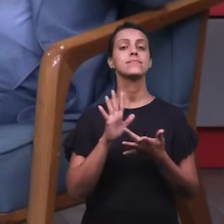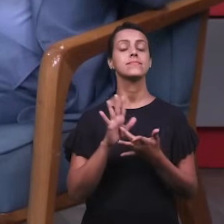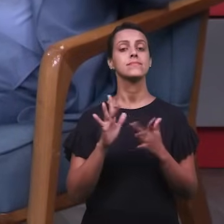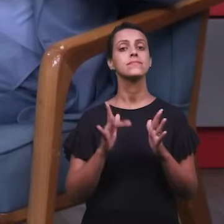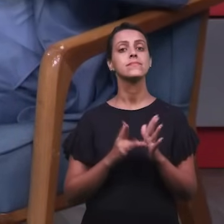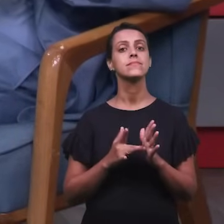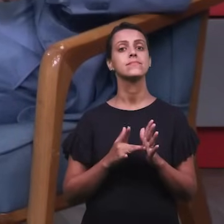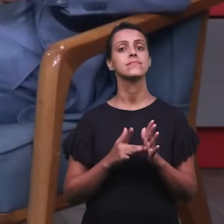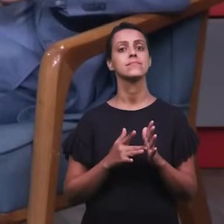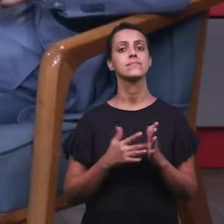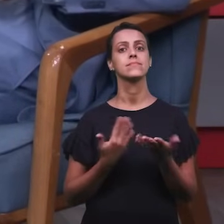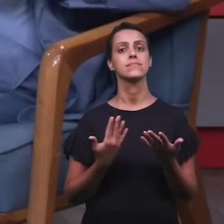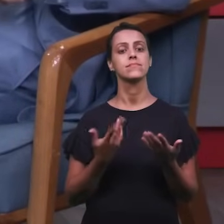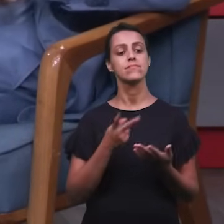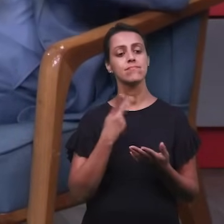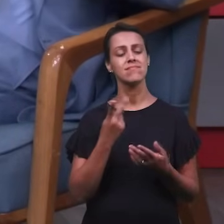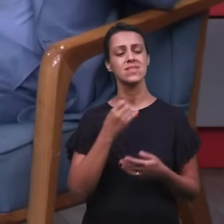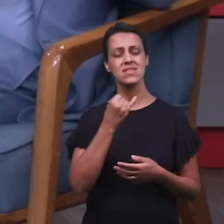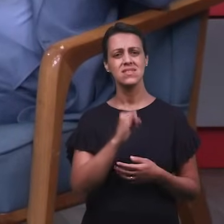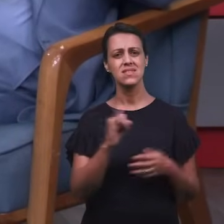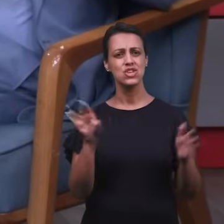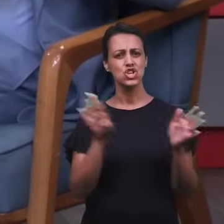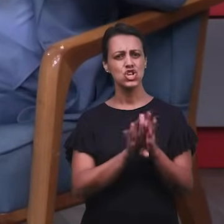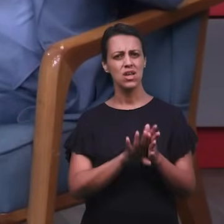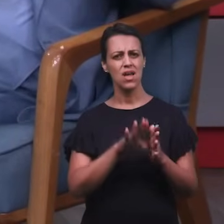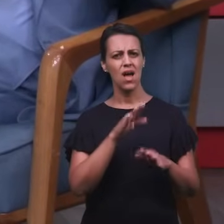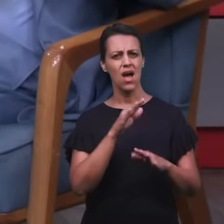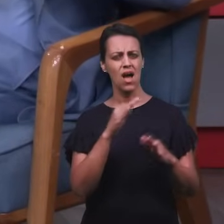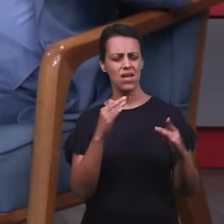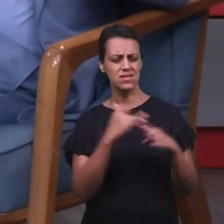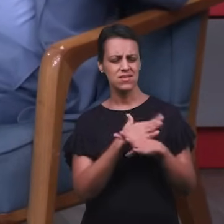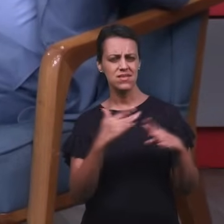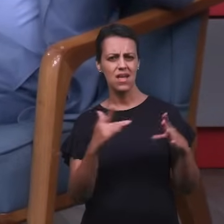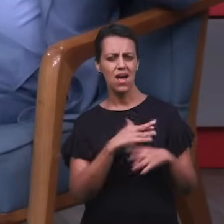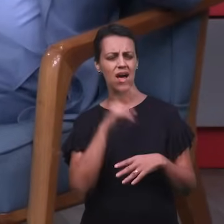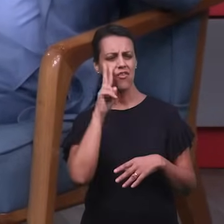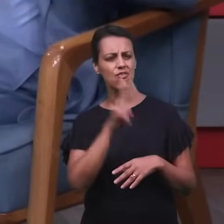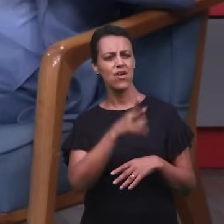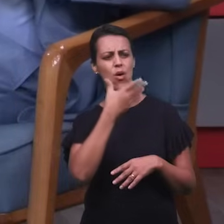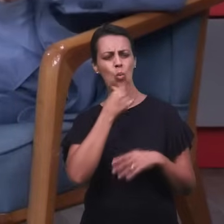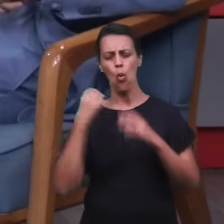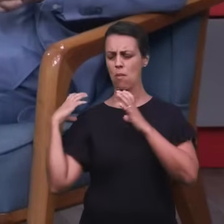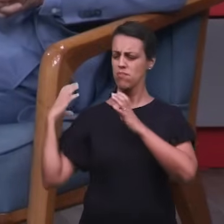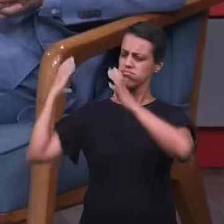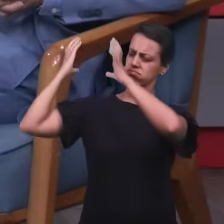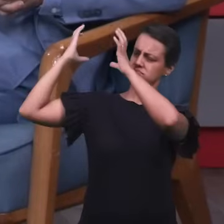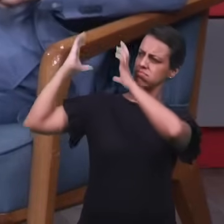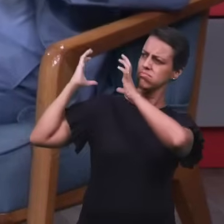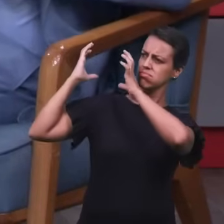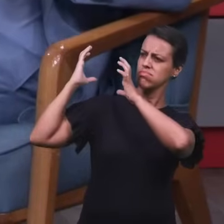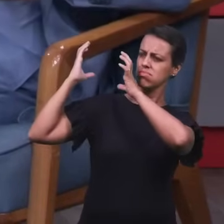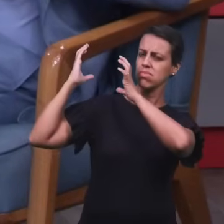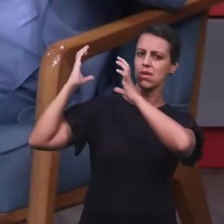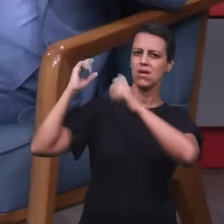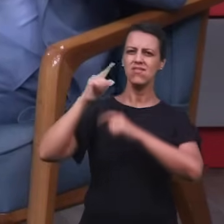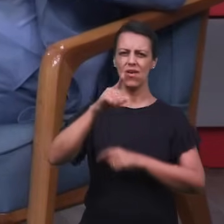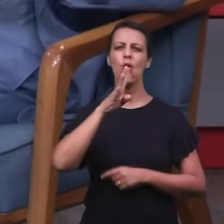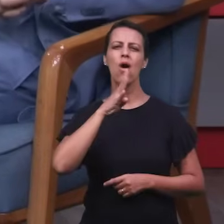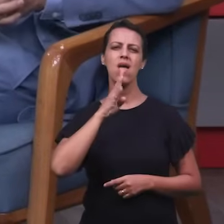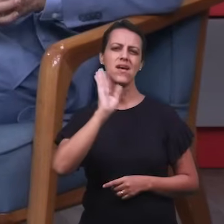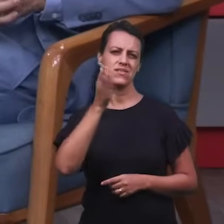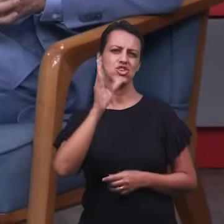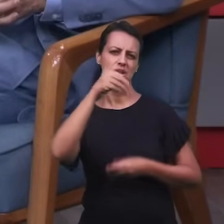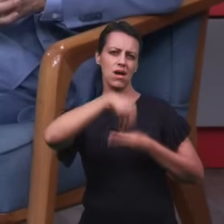para chegar na cidade, encontrar um homem com um cântaro, tudo aquilo que os irmãos já conhecem, que está no